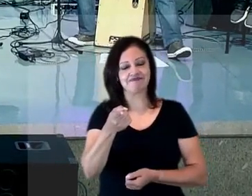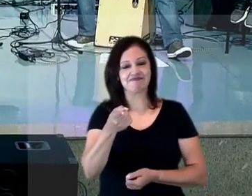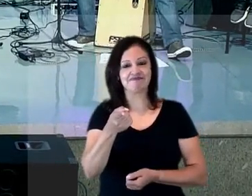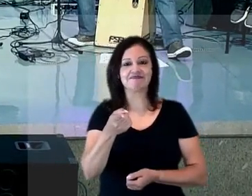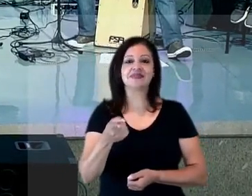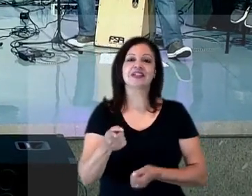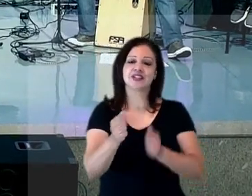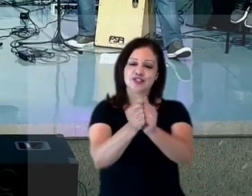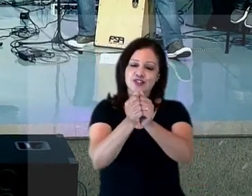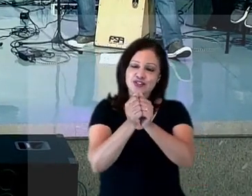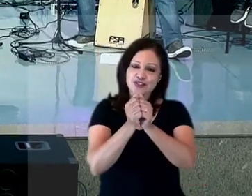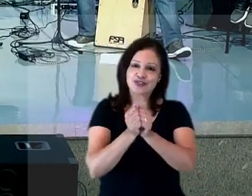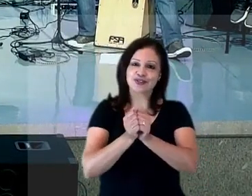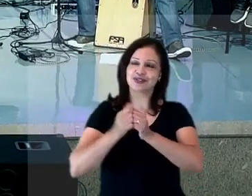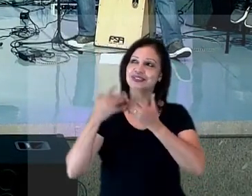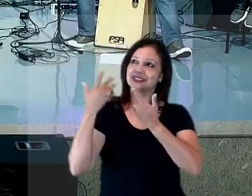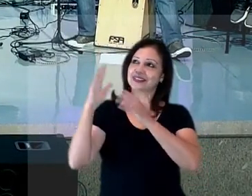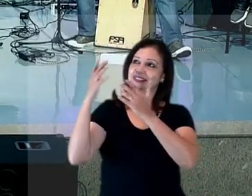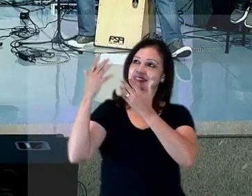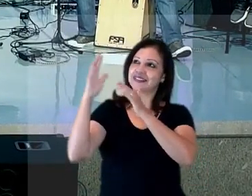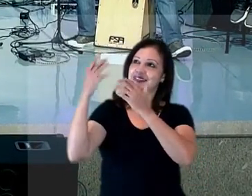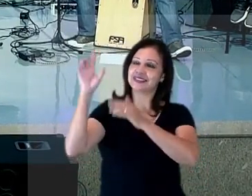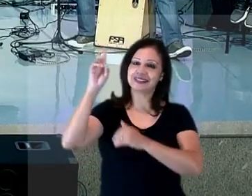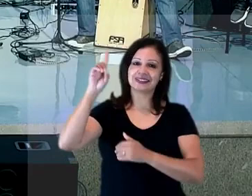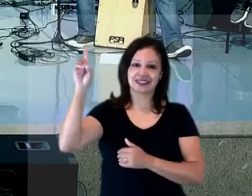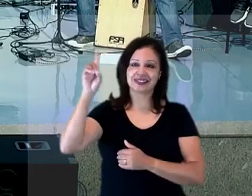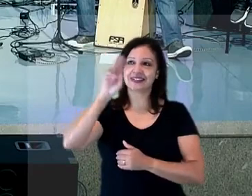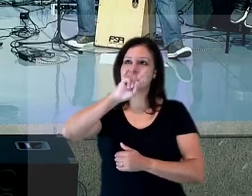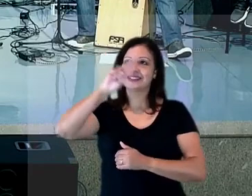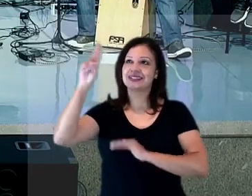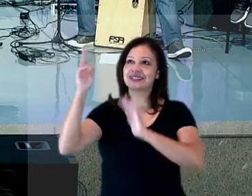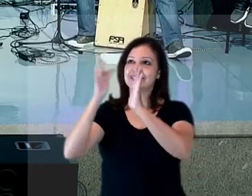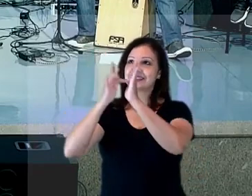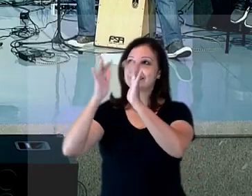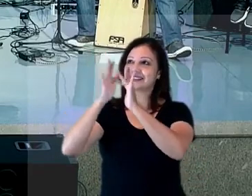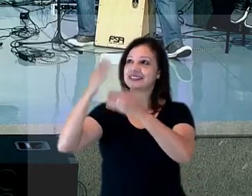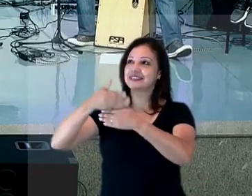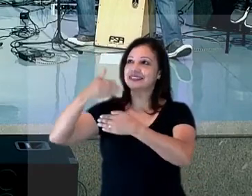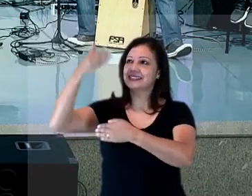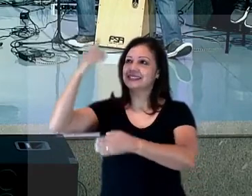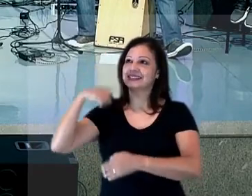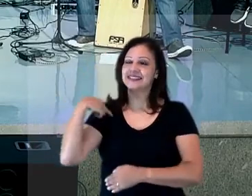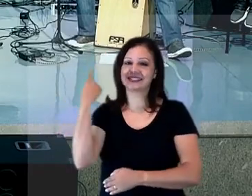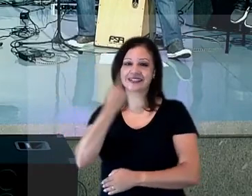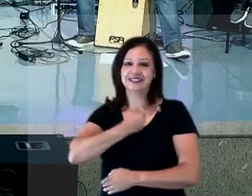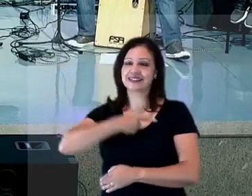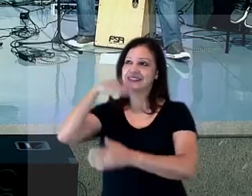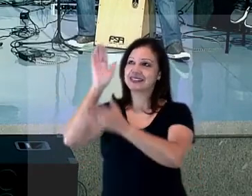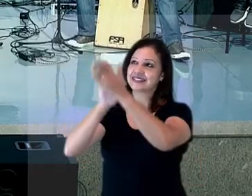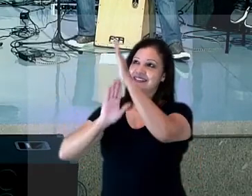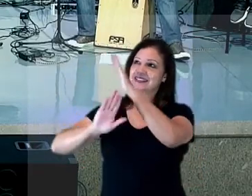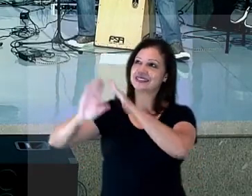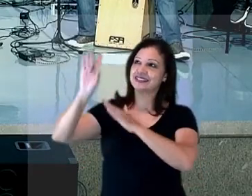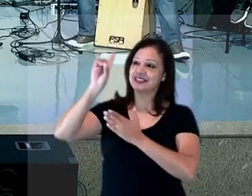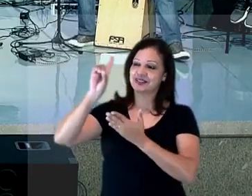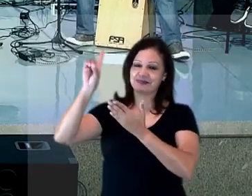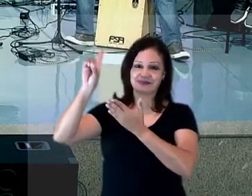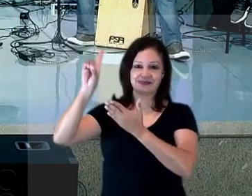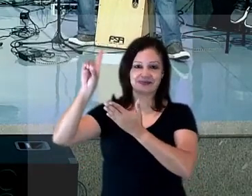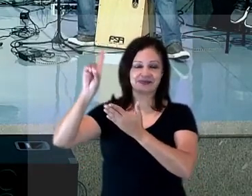Deus conosco. Vamos cantar: Jesus, em tua presença, nos colocamos para adorar o teu santo nome. Louvemos.